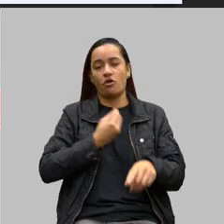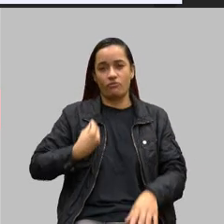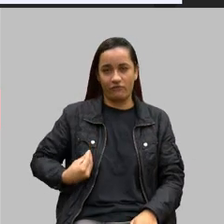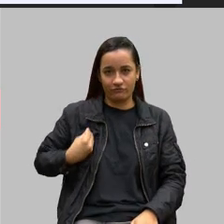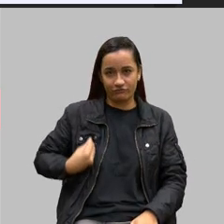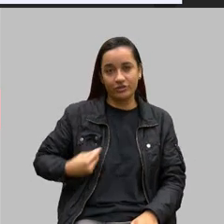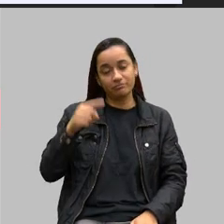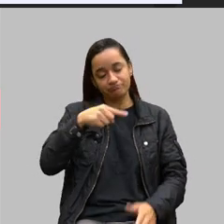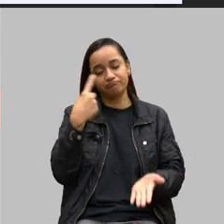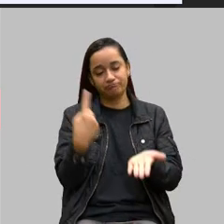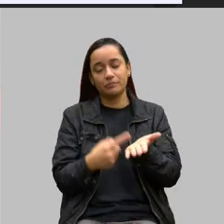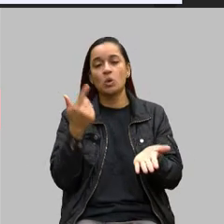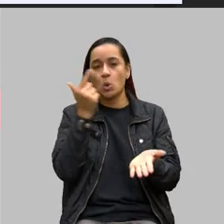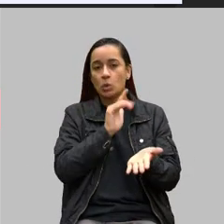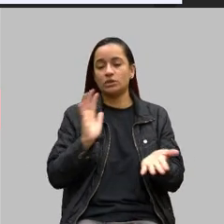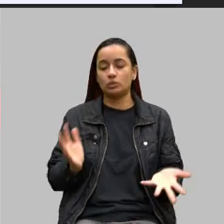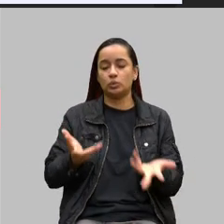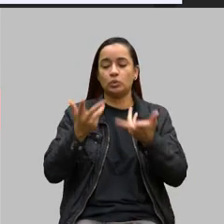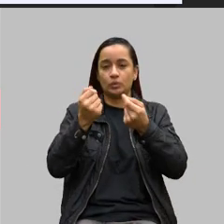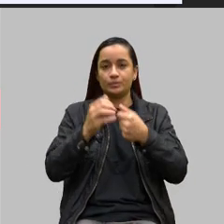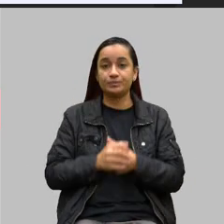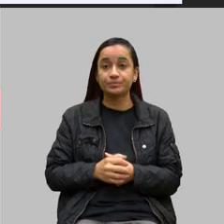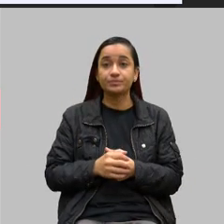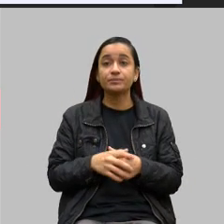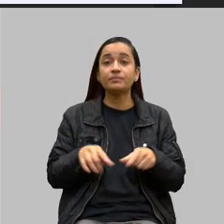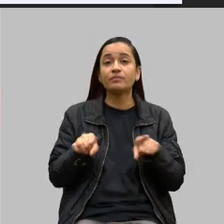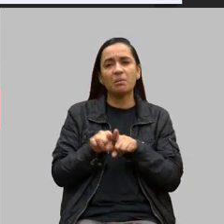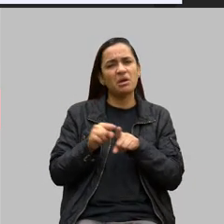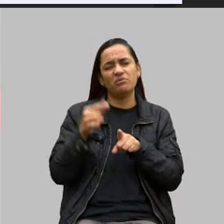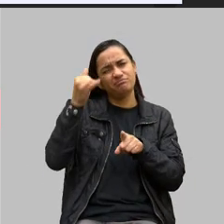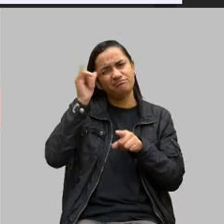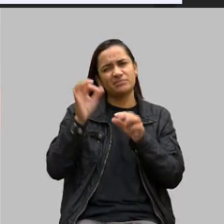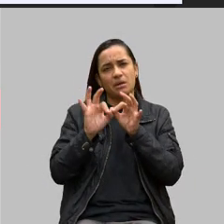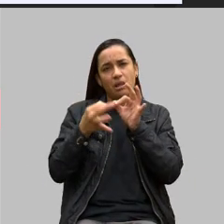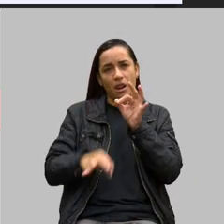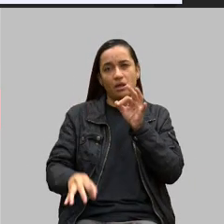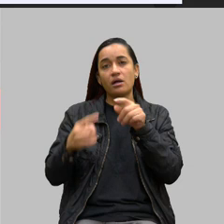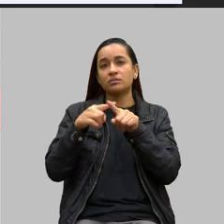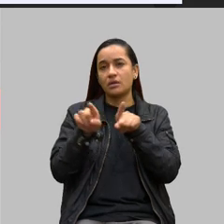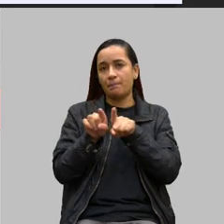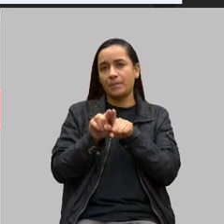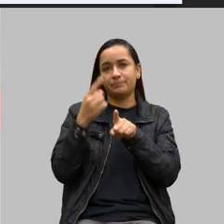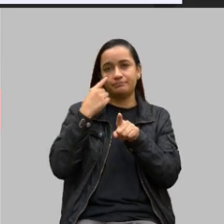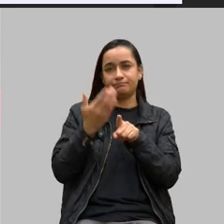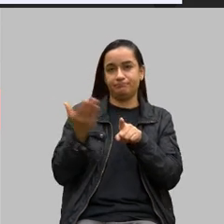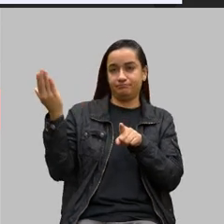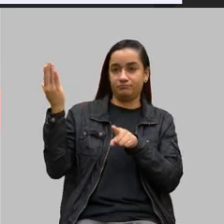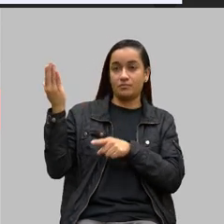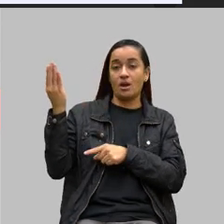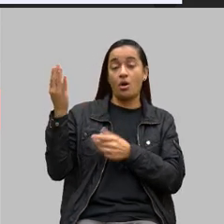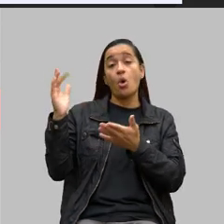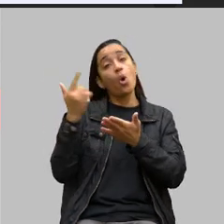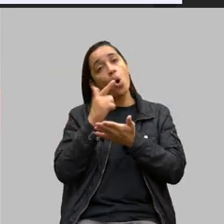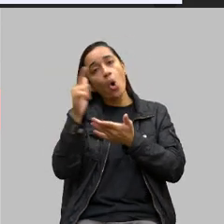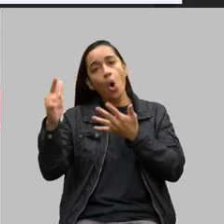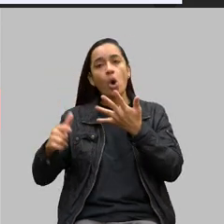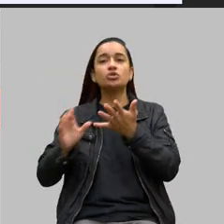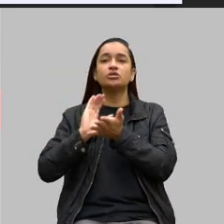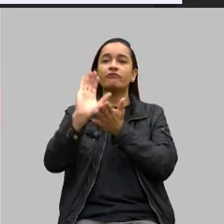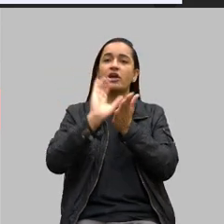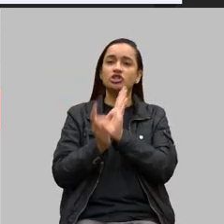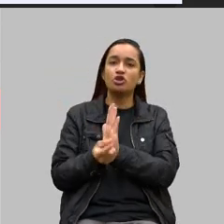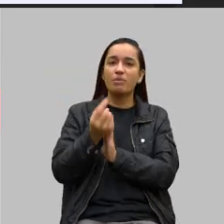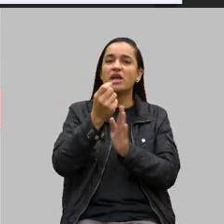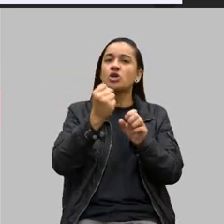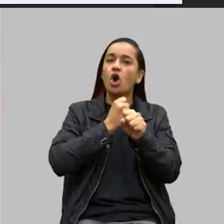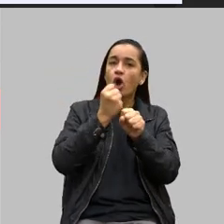as concessões conseguem fazer aqui também não vou me delongar mas outros investimentos importantes realizados em termos de correções de pavimento